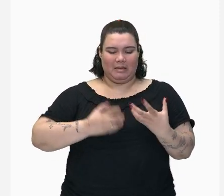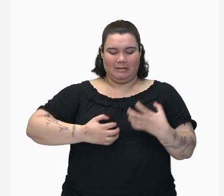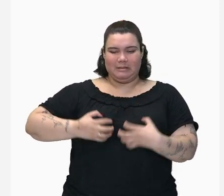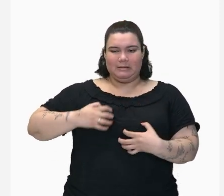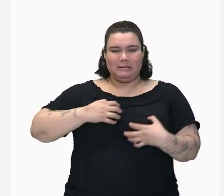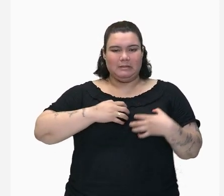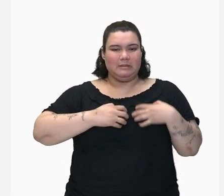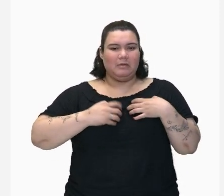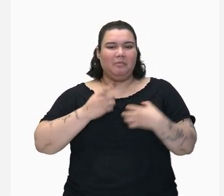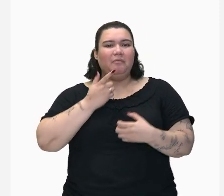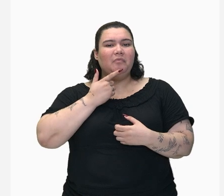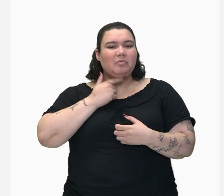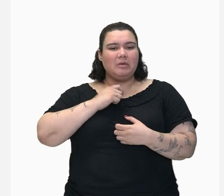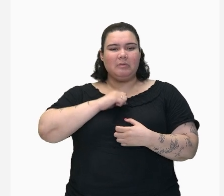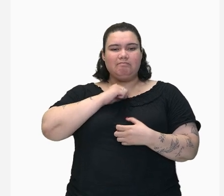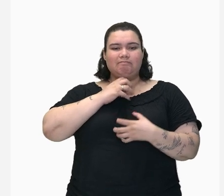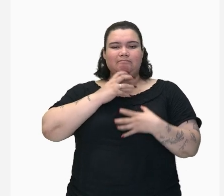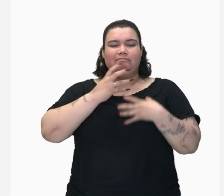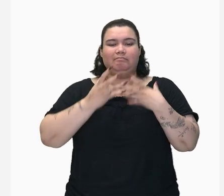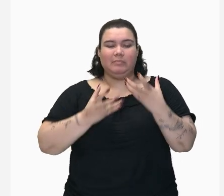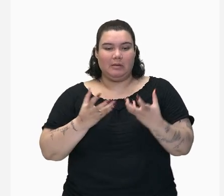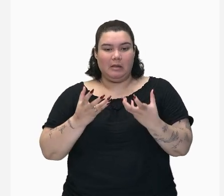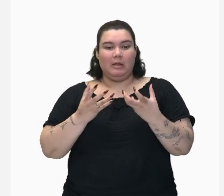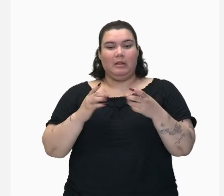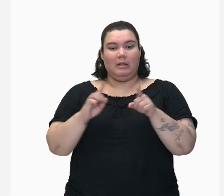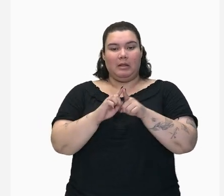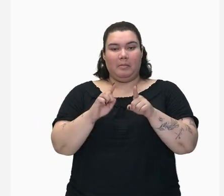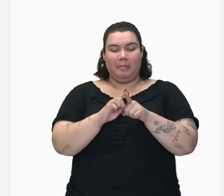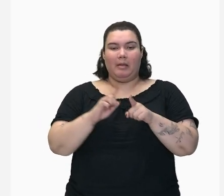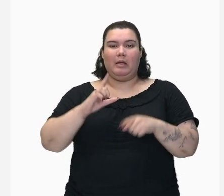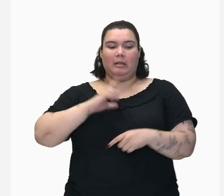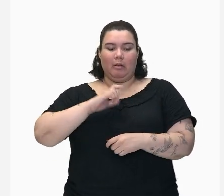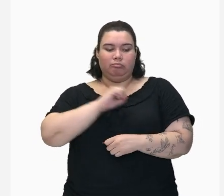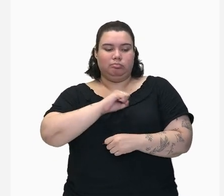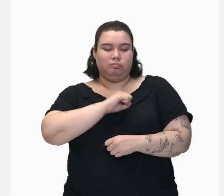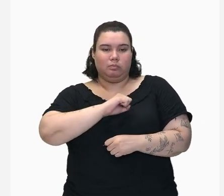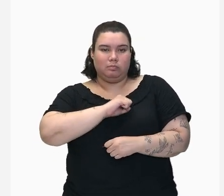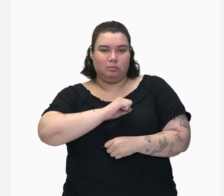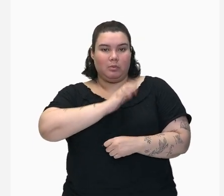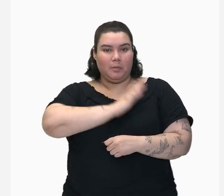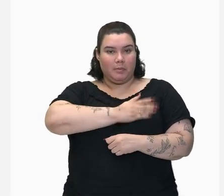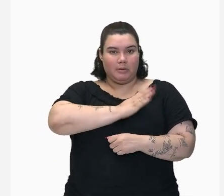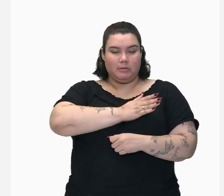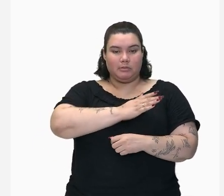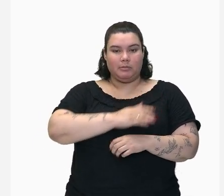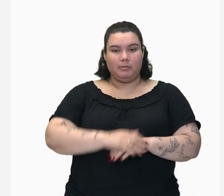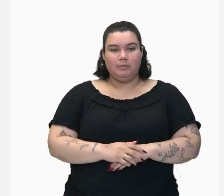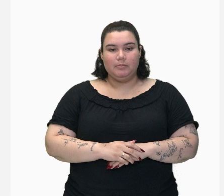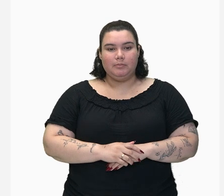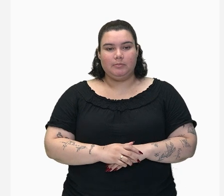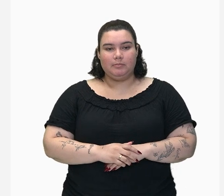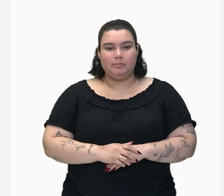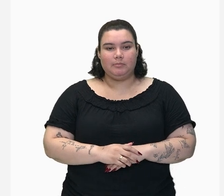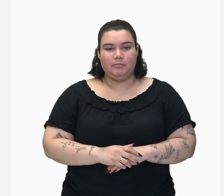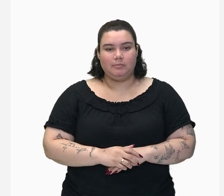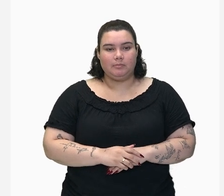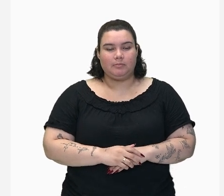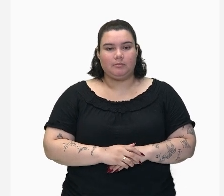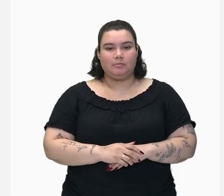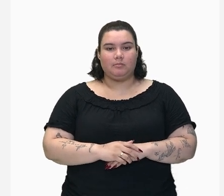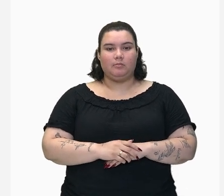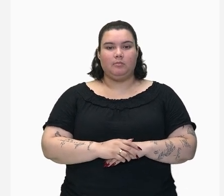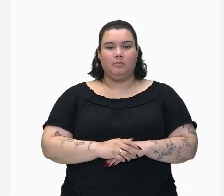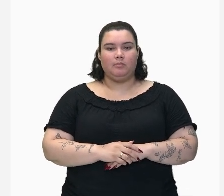à boca uma ânsia análoga à ânsia que se escapa da boca de um cardíaco. Já